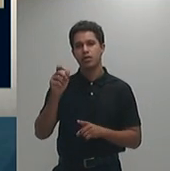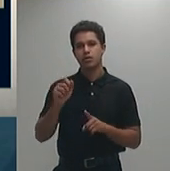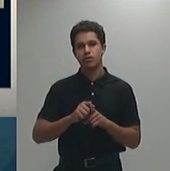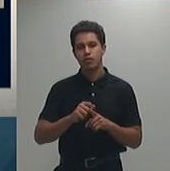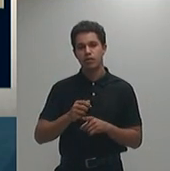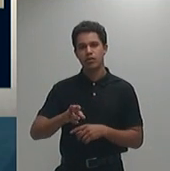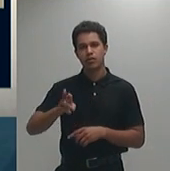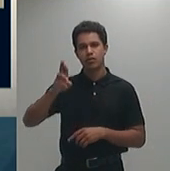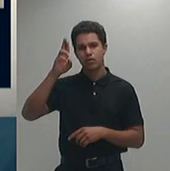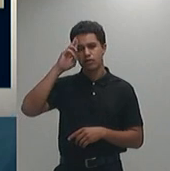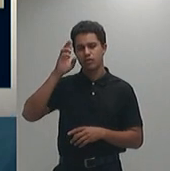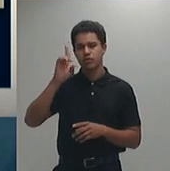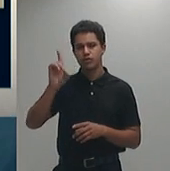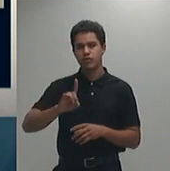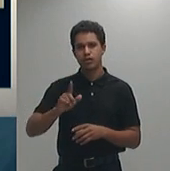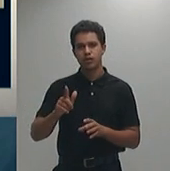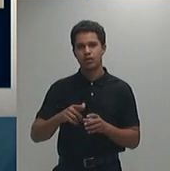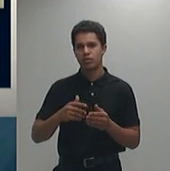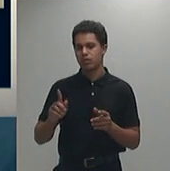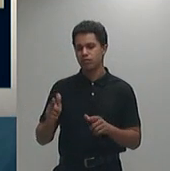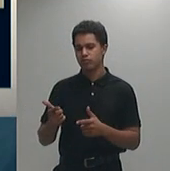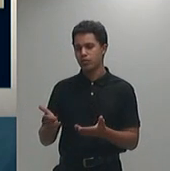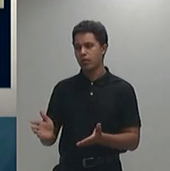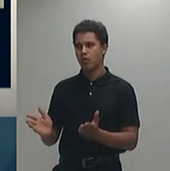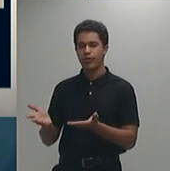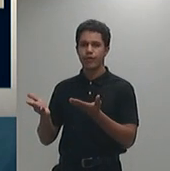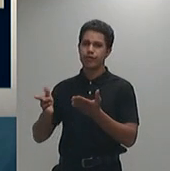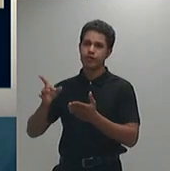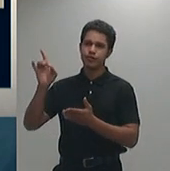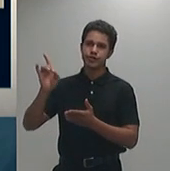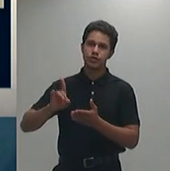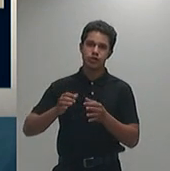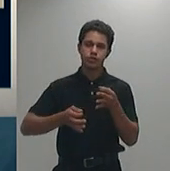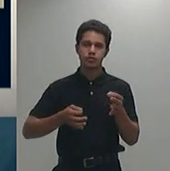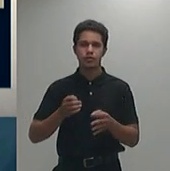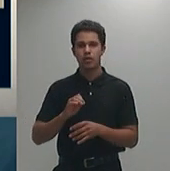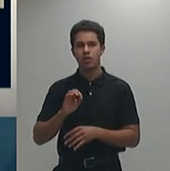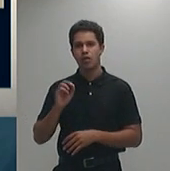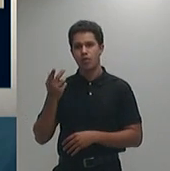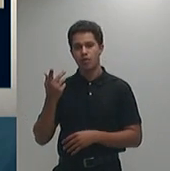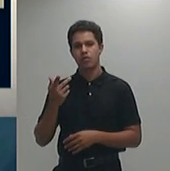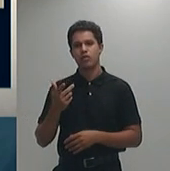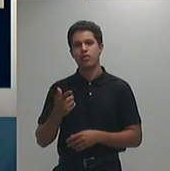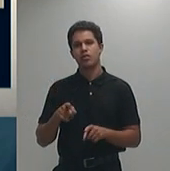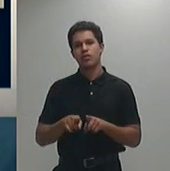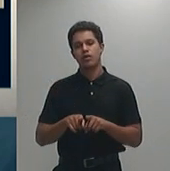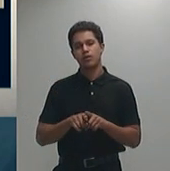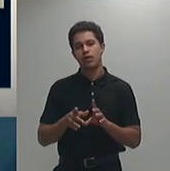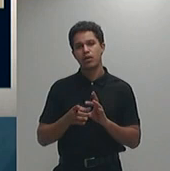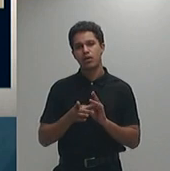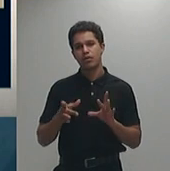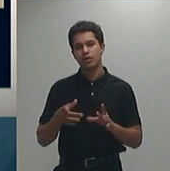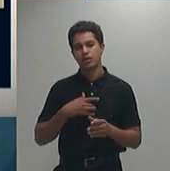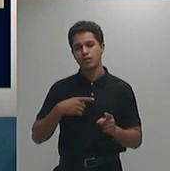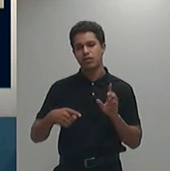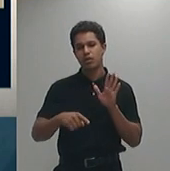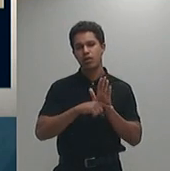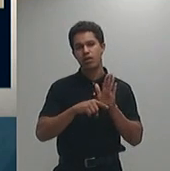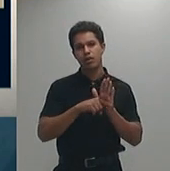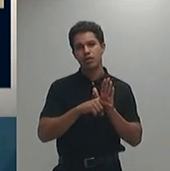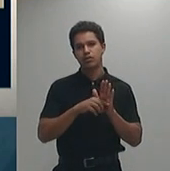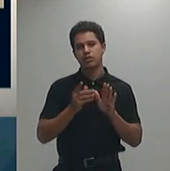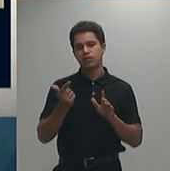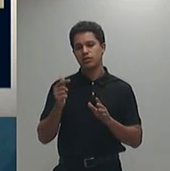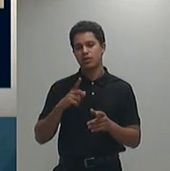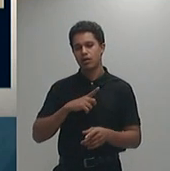lesado não ter promovido a medida judicial habitual ou habitual cabível ou mesmo da deliberação negativa do que só então é possível